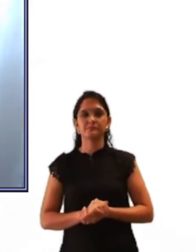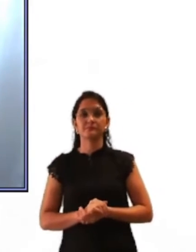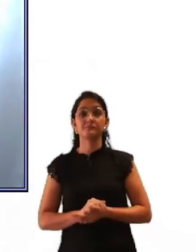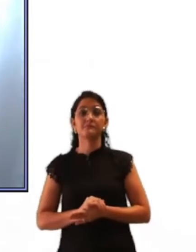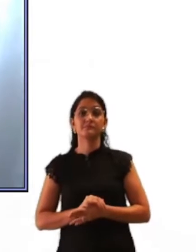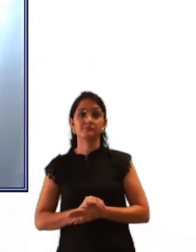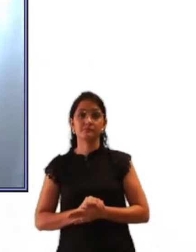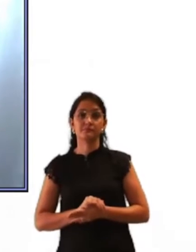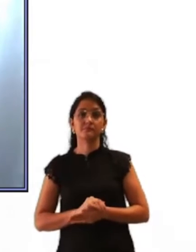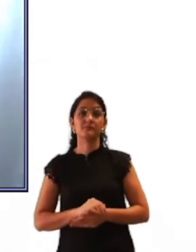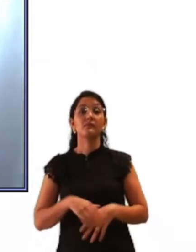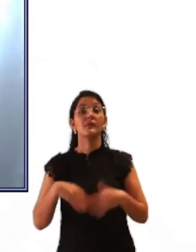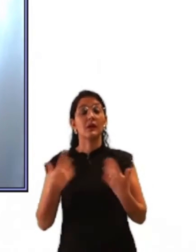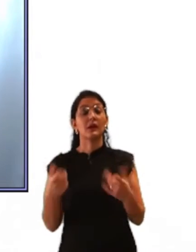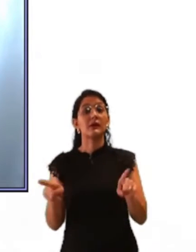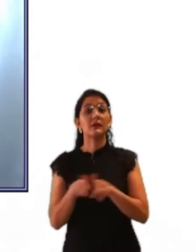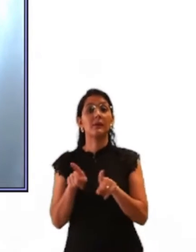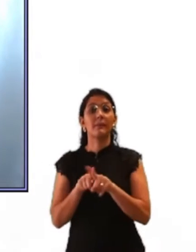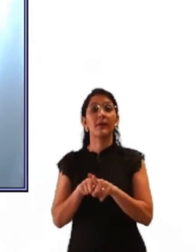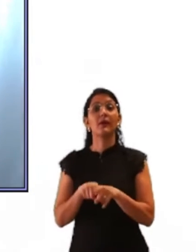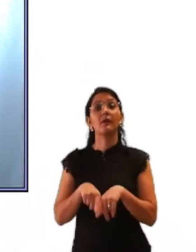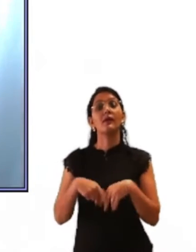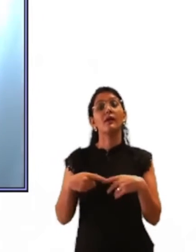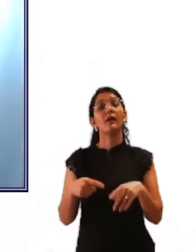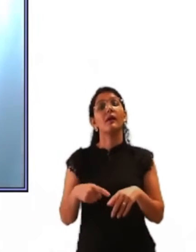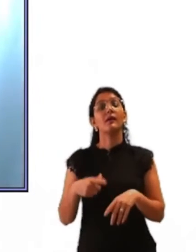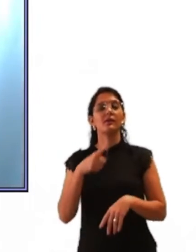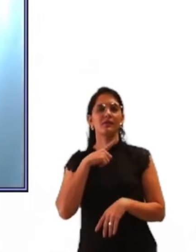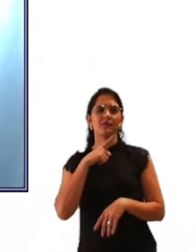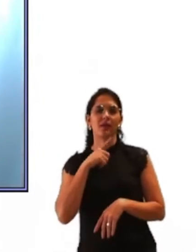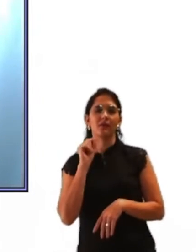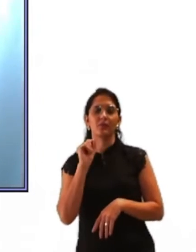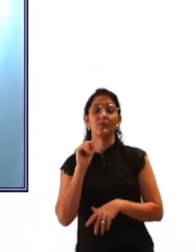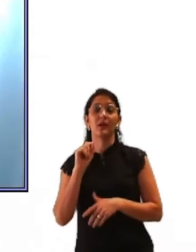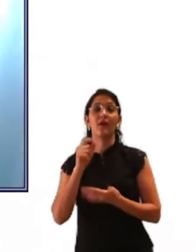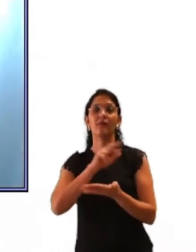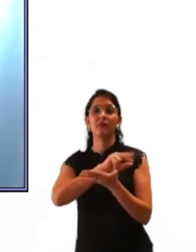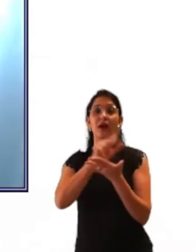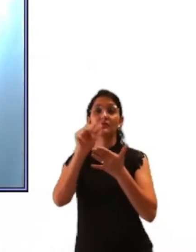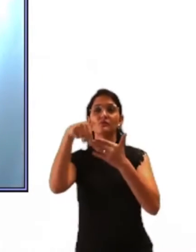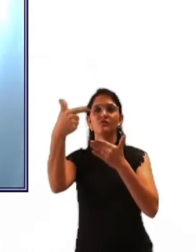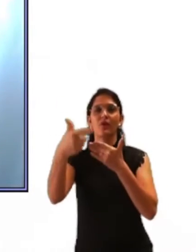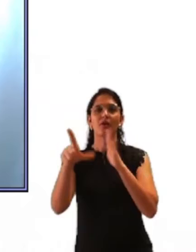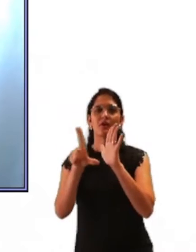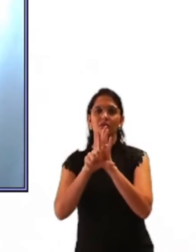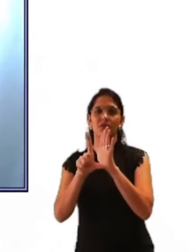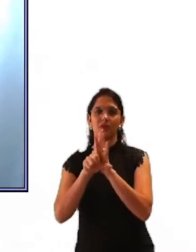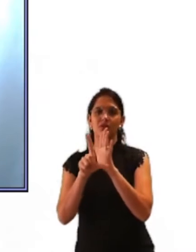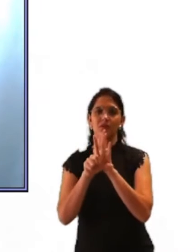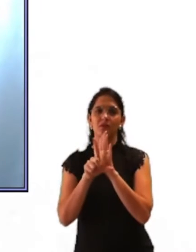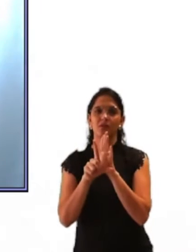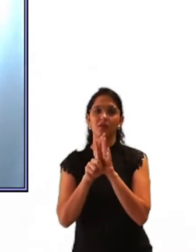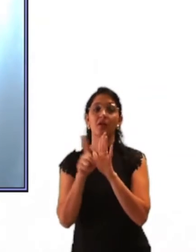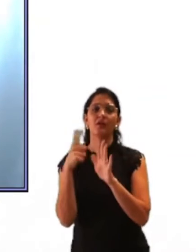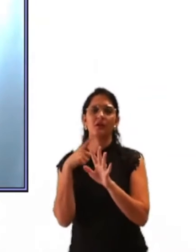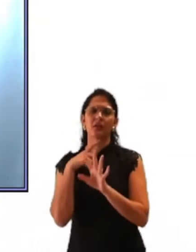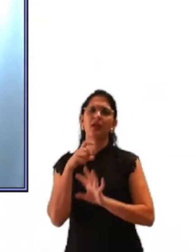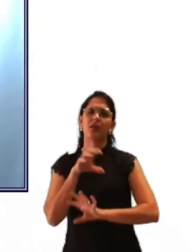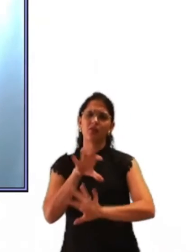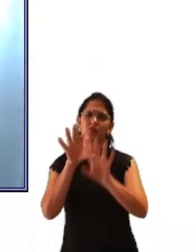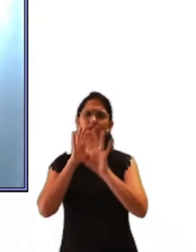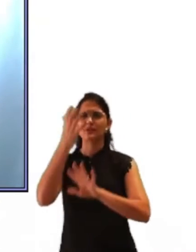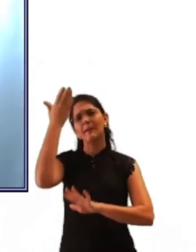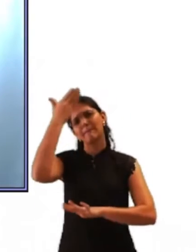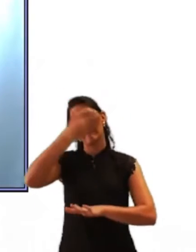E aí, então, olha só, existem, portanto, fatores extrajurídicos que influenciam nessas